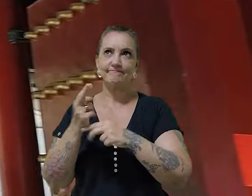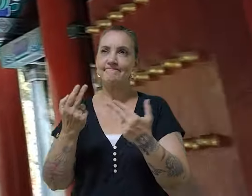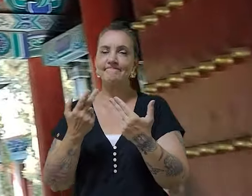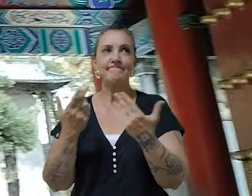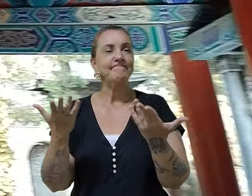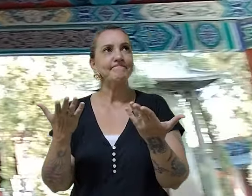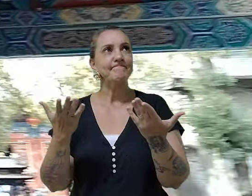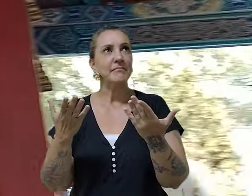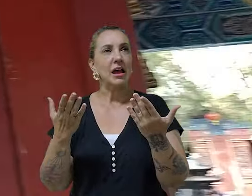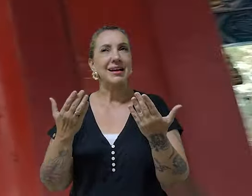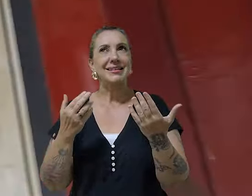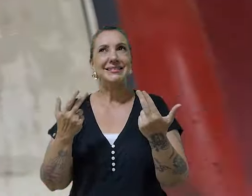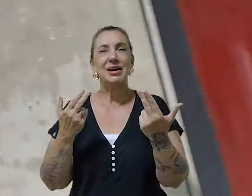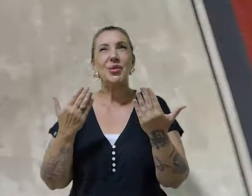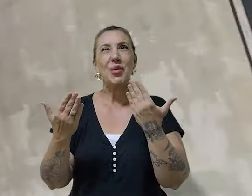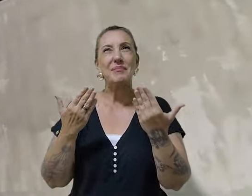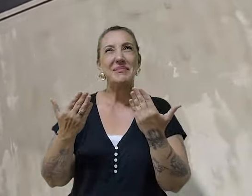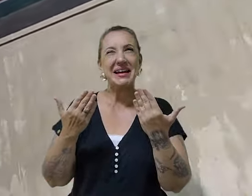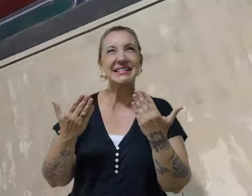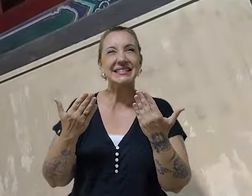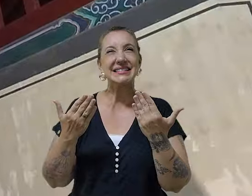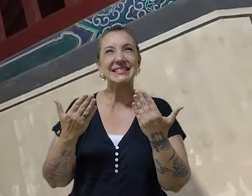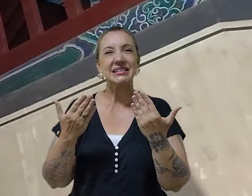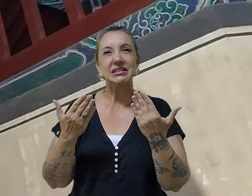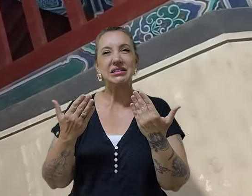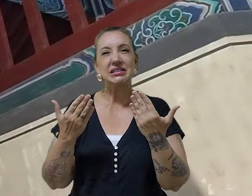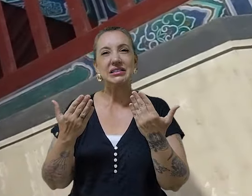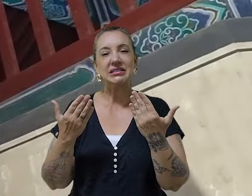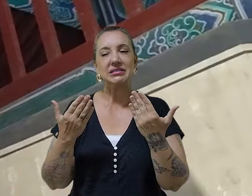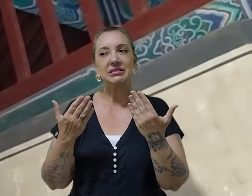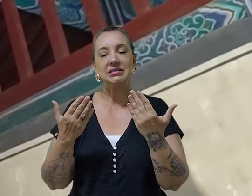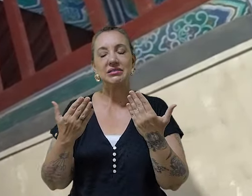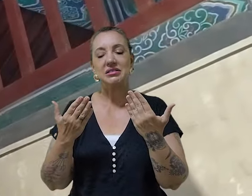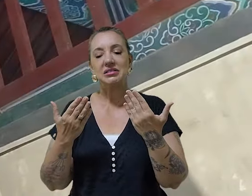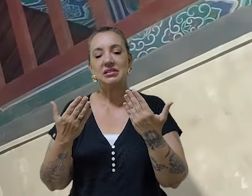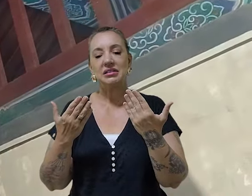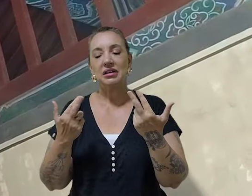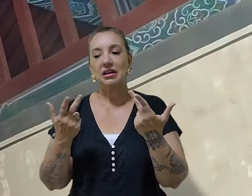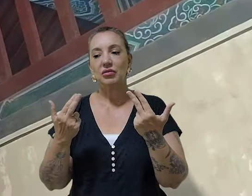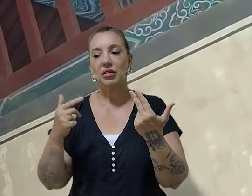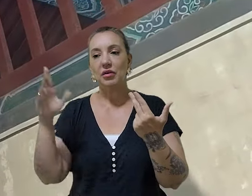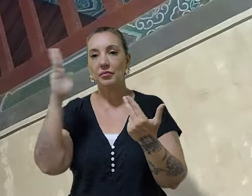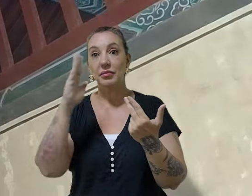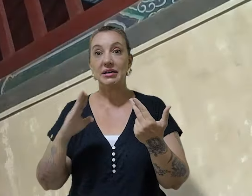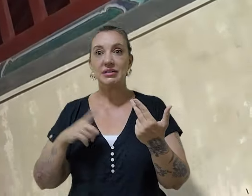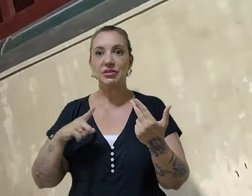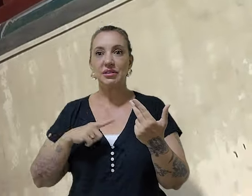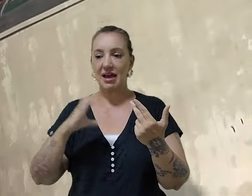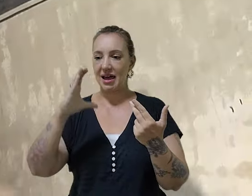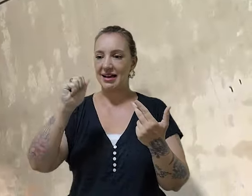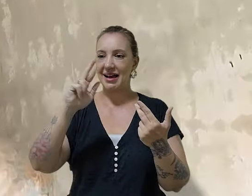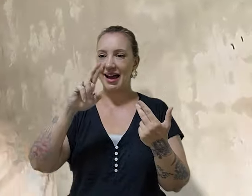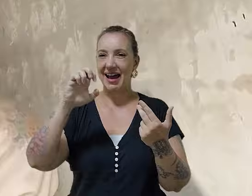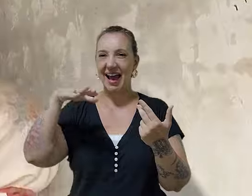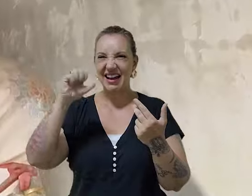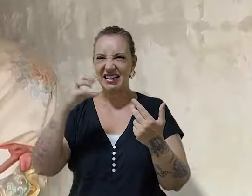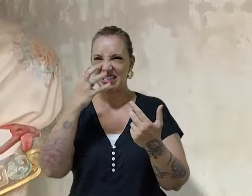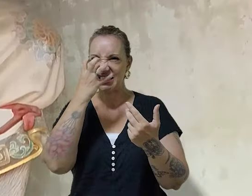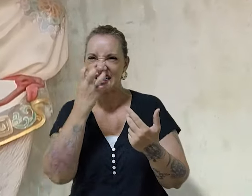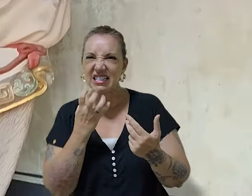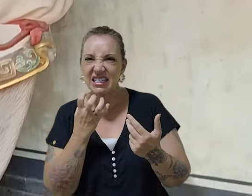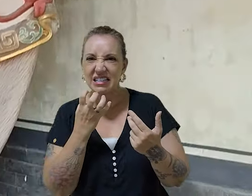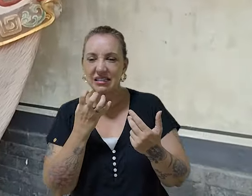equivalente, eu vou fazer uma comparação um pouco rasa, mas equivalente ao que a gente tem no Brasil das carrancas, sabe? Eles cumprem